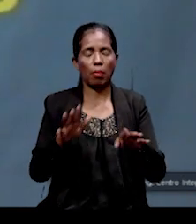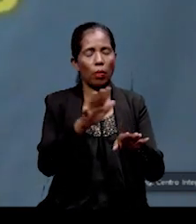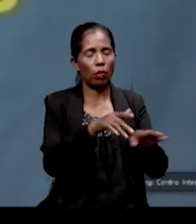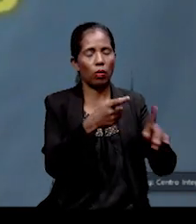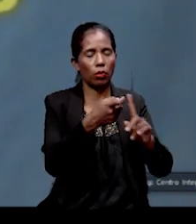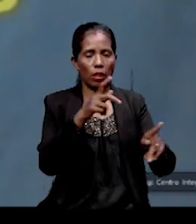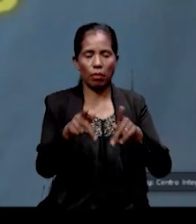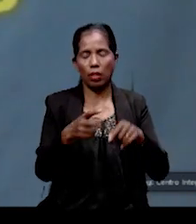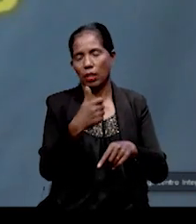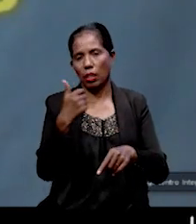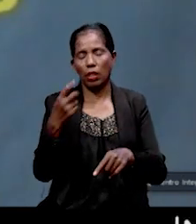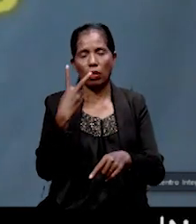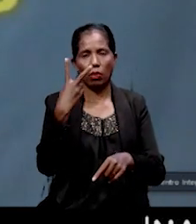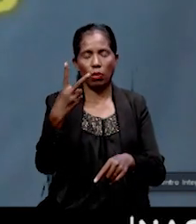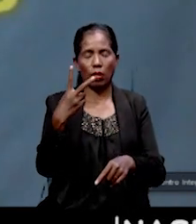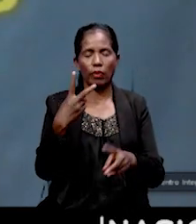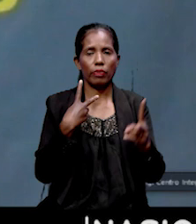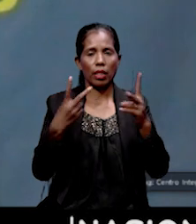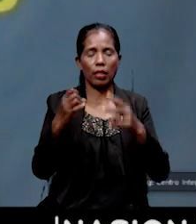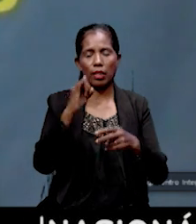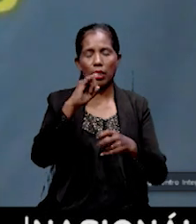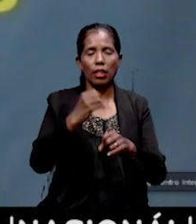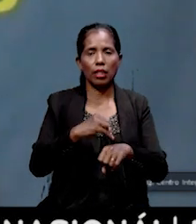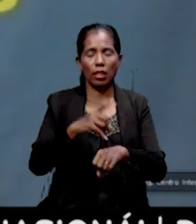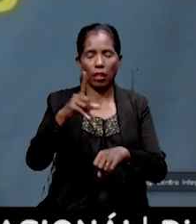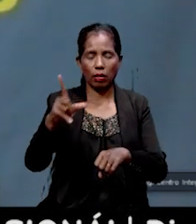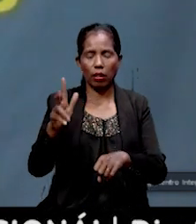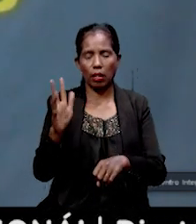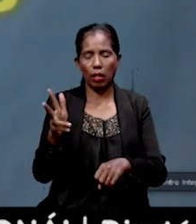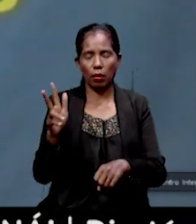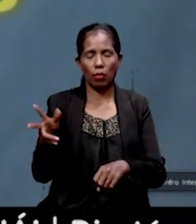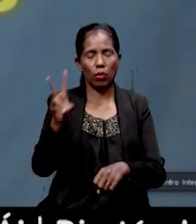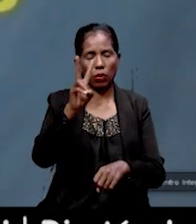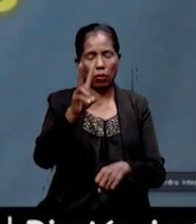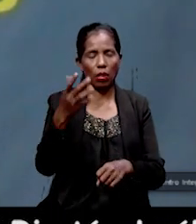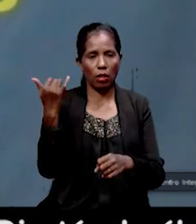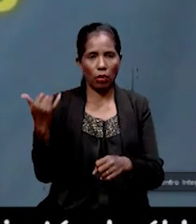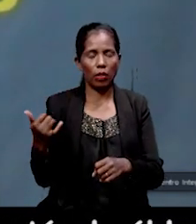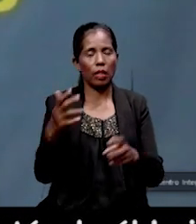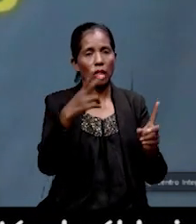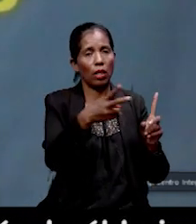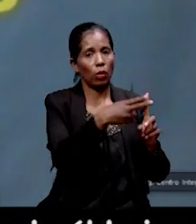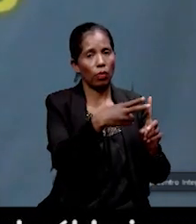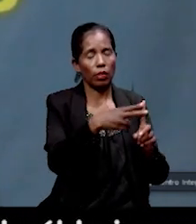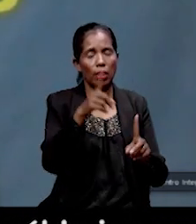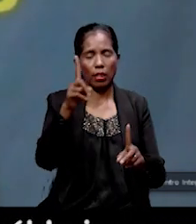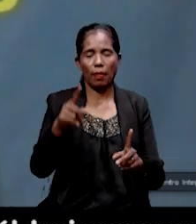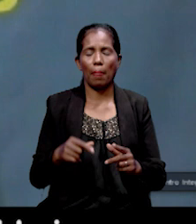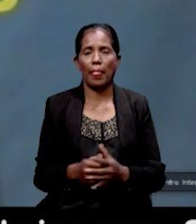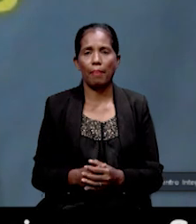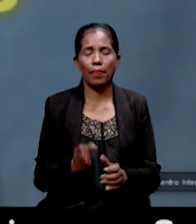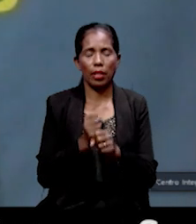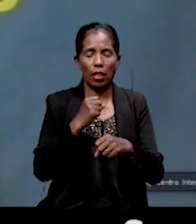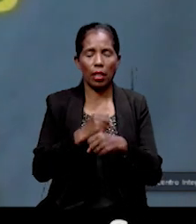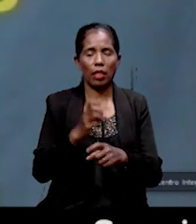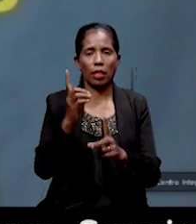Rua, viazinho internacional, torno Nulu Resin Rua, follow-up, ia quarentena ida. Total test PCR, nebehalo